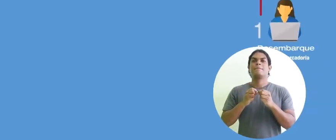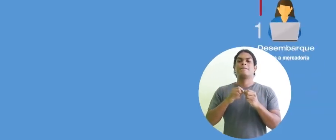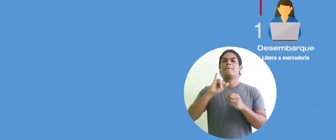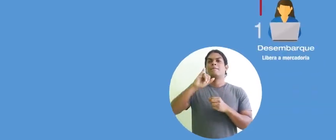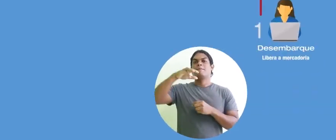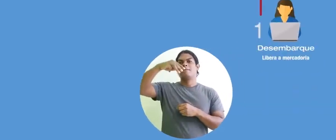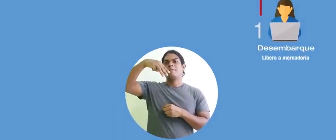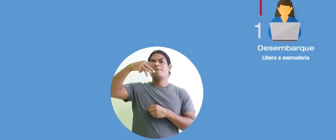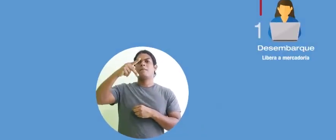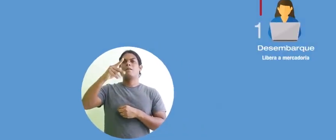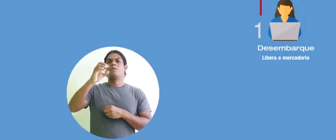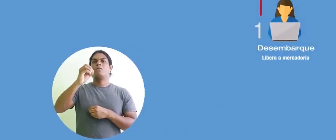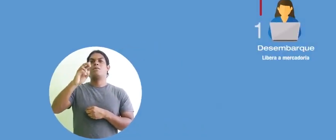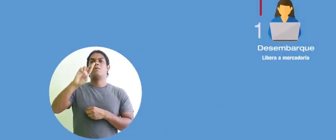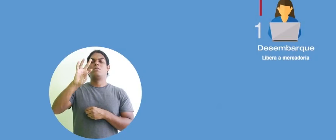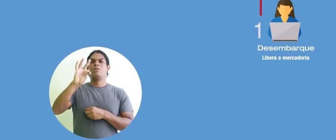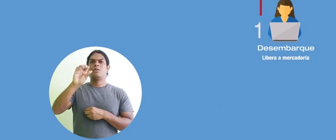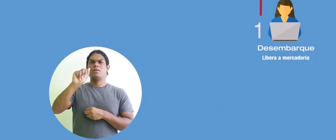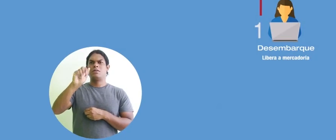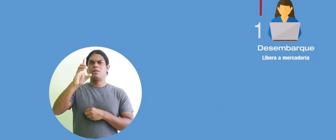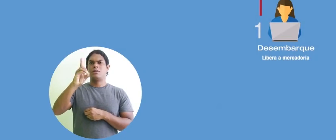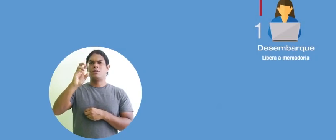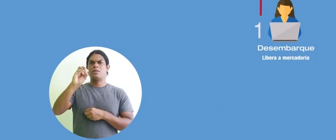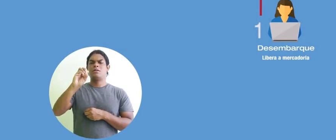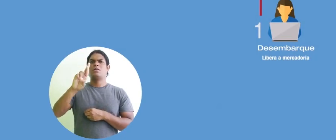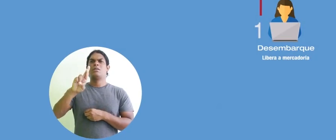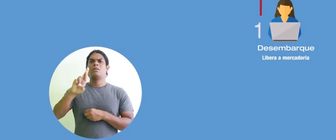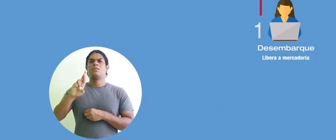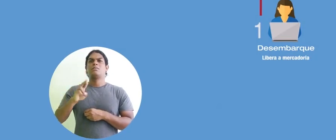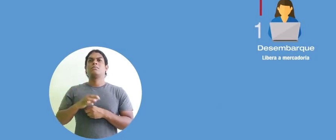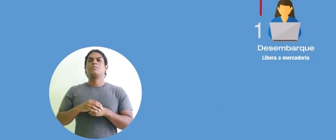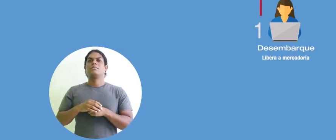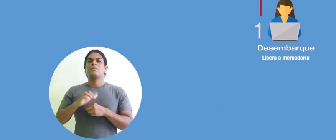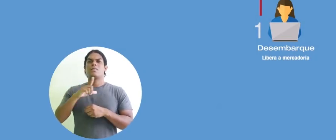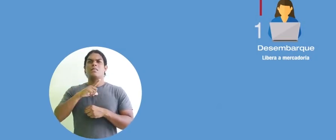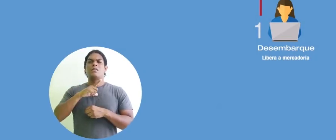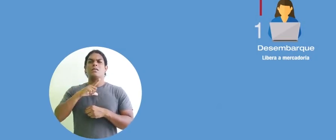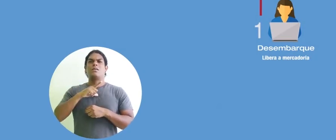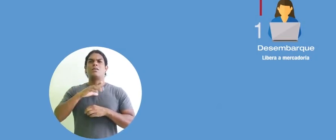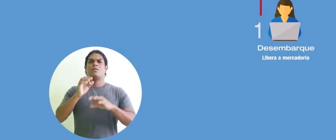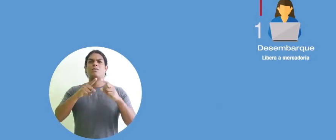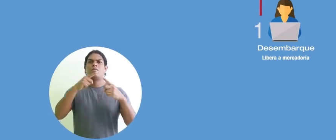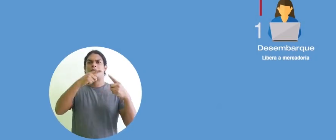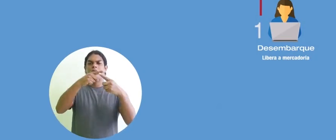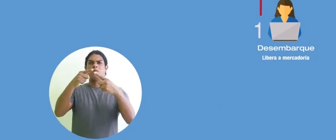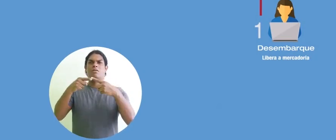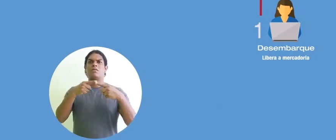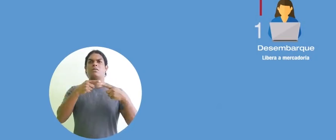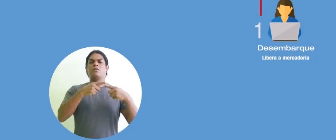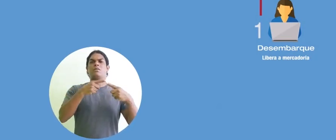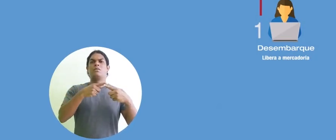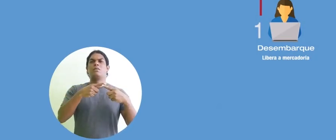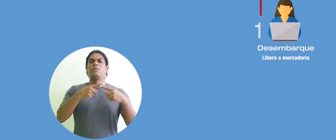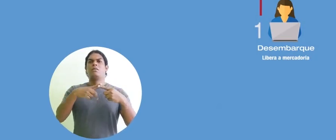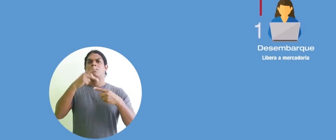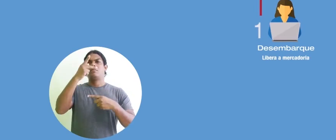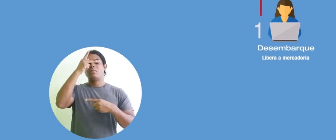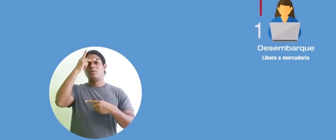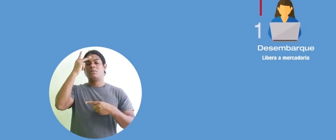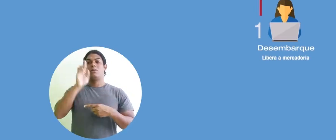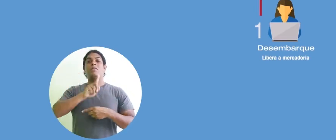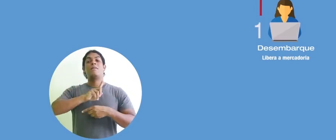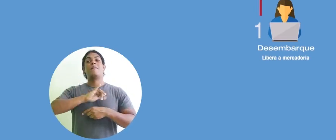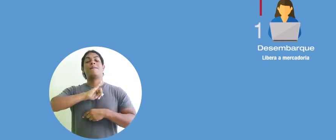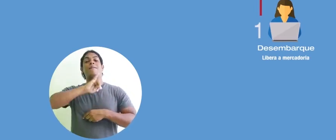o importador houve a negociação e aí a carta de crédito. Então, o importador vai ao banco dele,